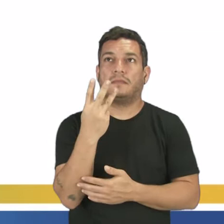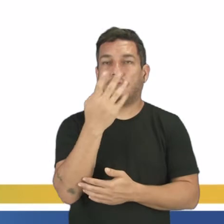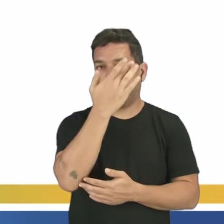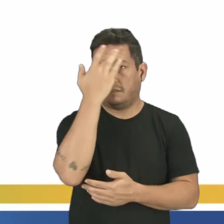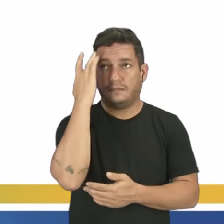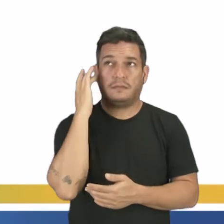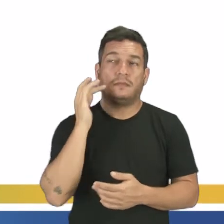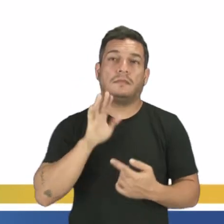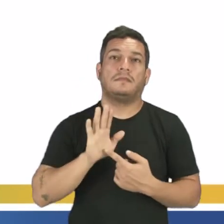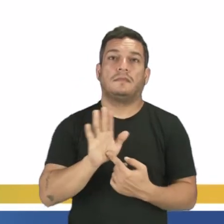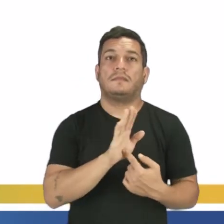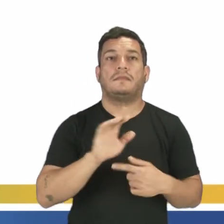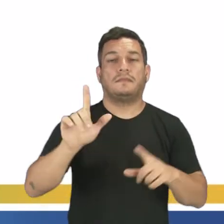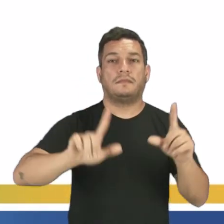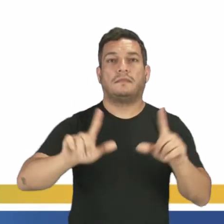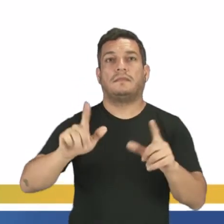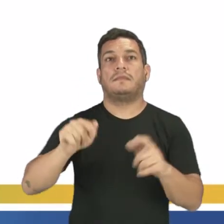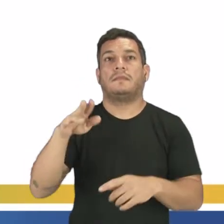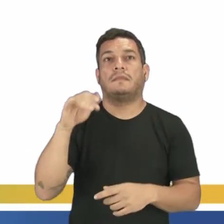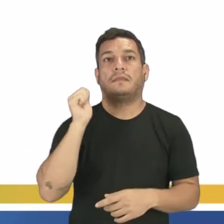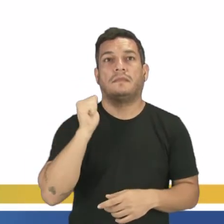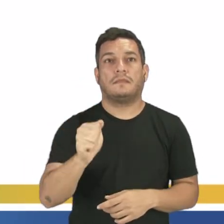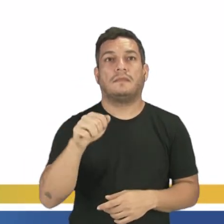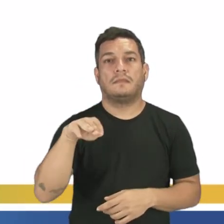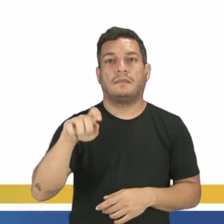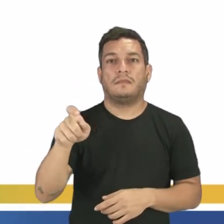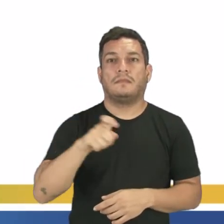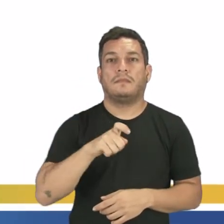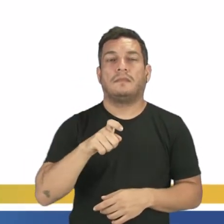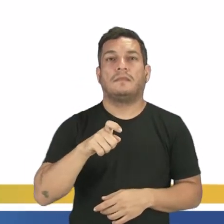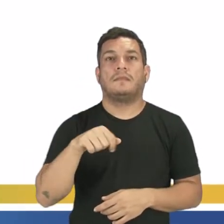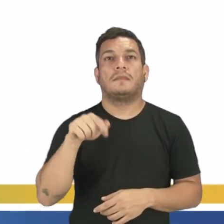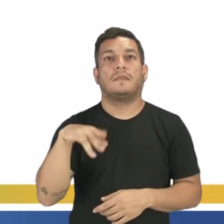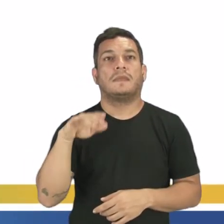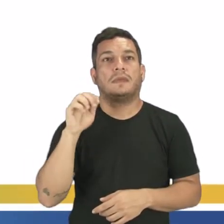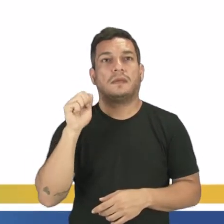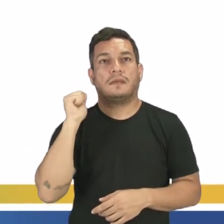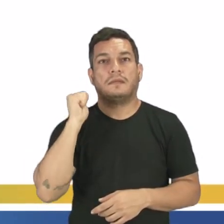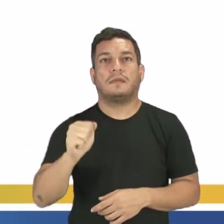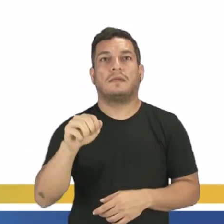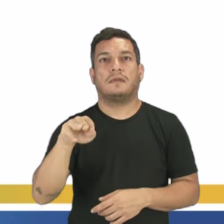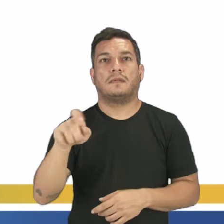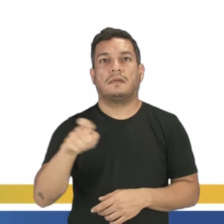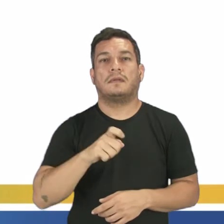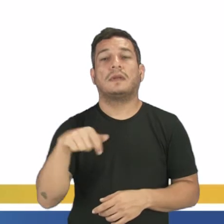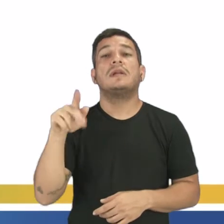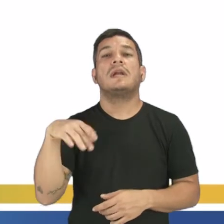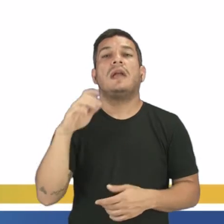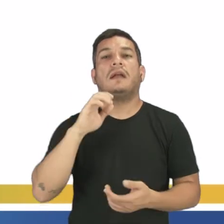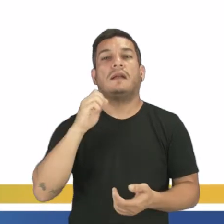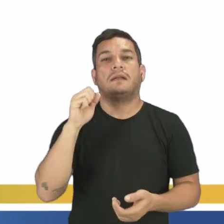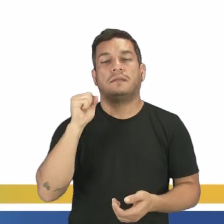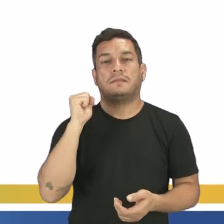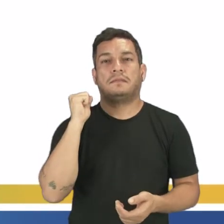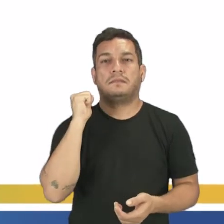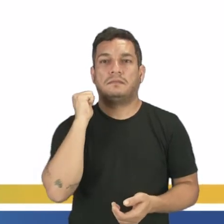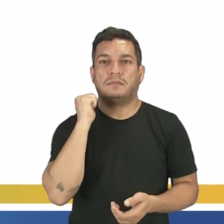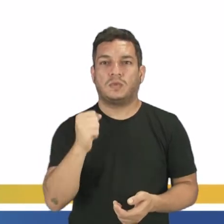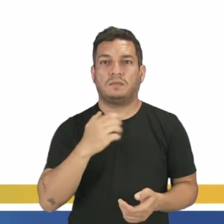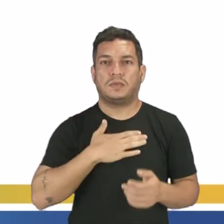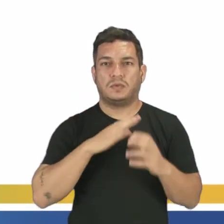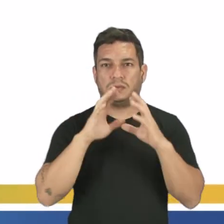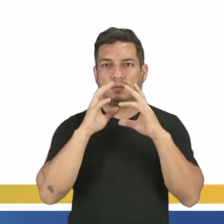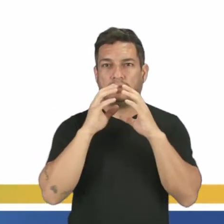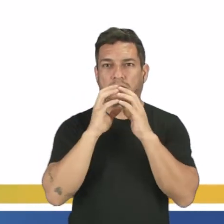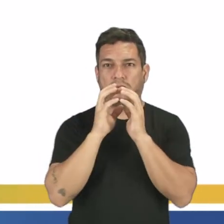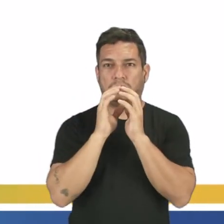pessoas diante da televisão. Quem matou o Max? O outro, quem matou o Max? E o outro, quem matou meu cérebro? Qual é a diferença